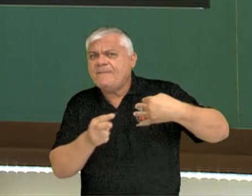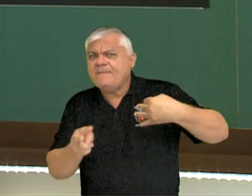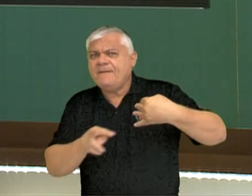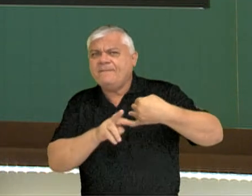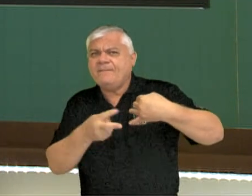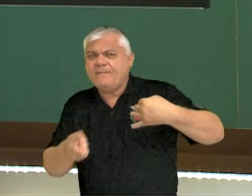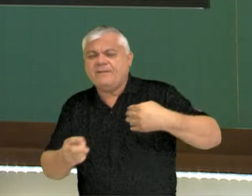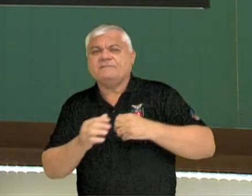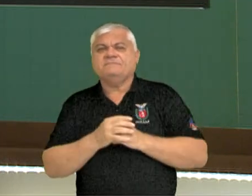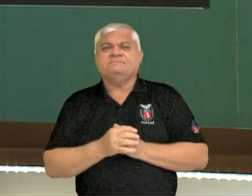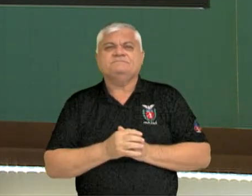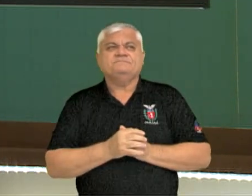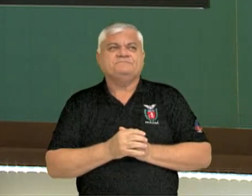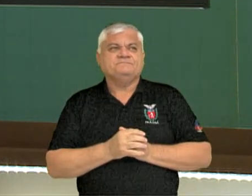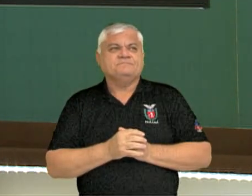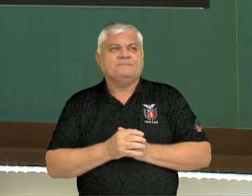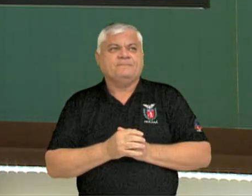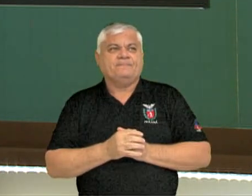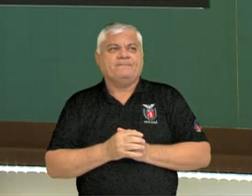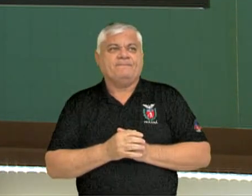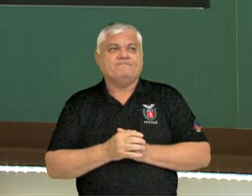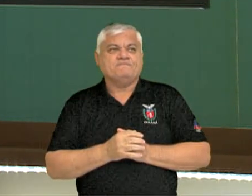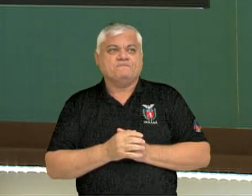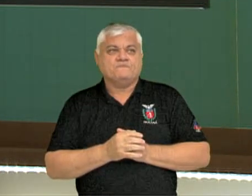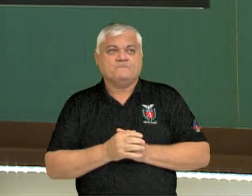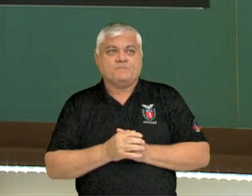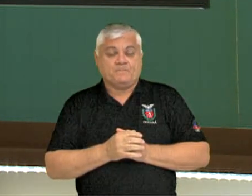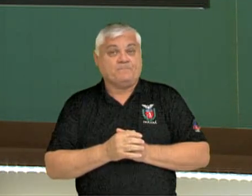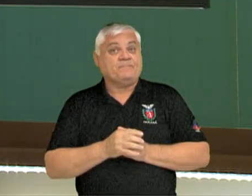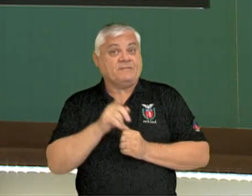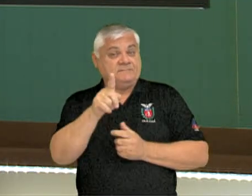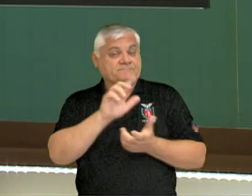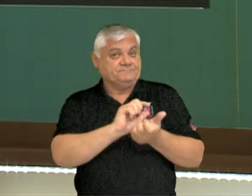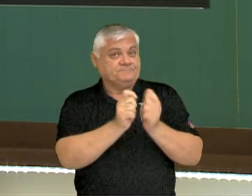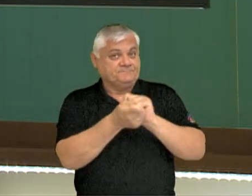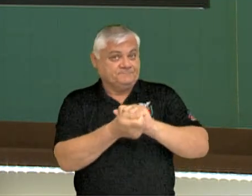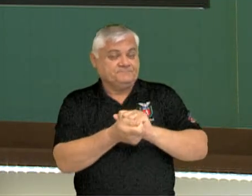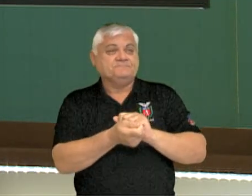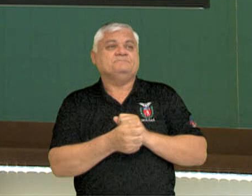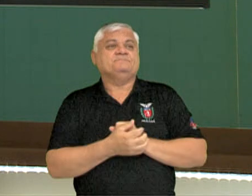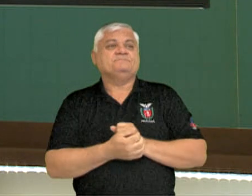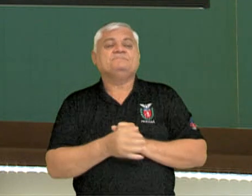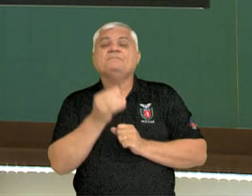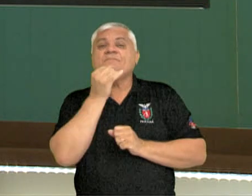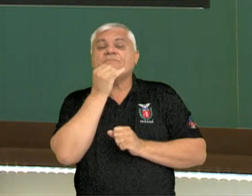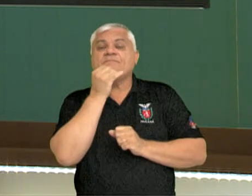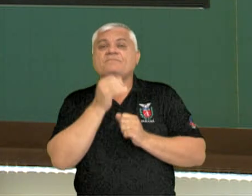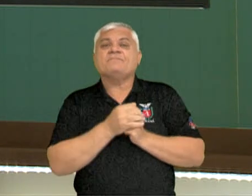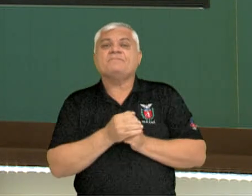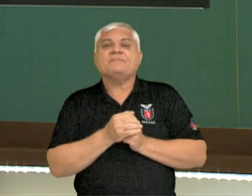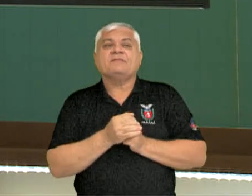etapa correta. Então, eu trago para vocês um exercício adaptado de